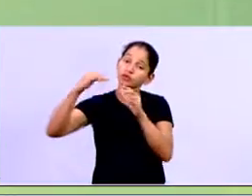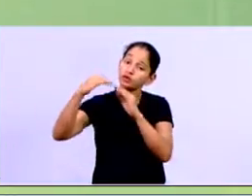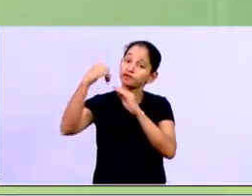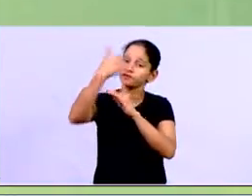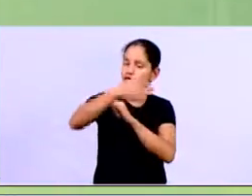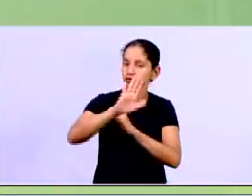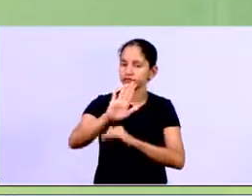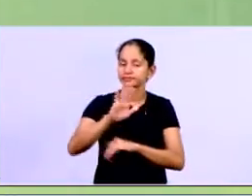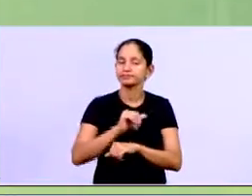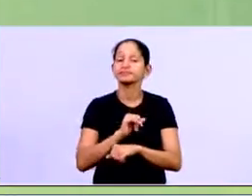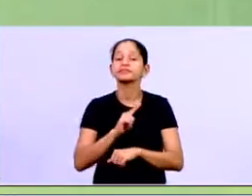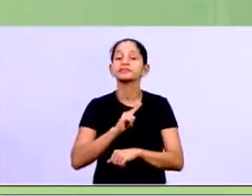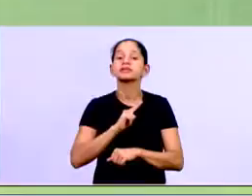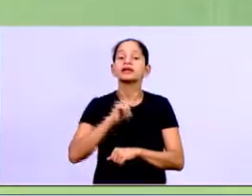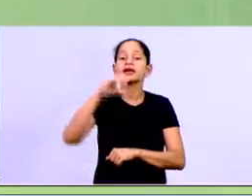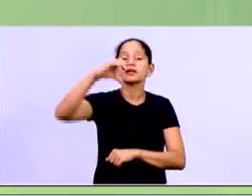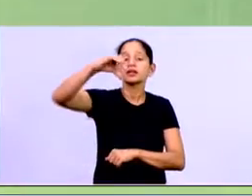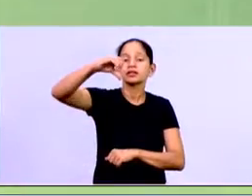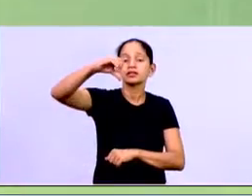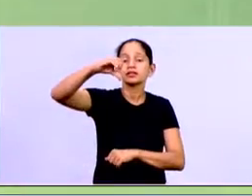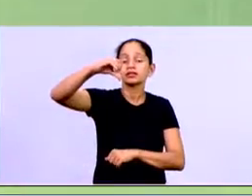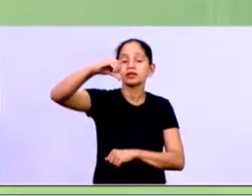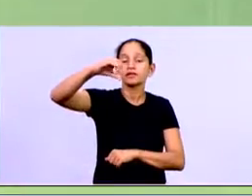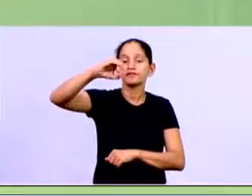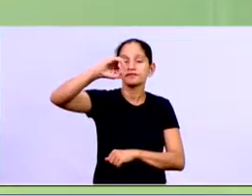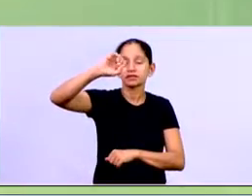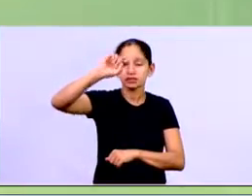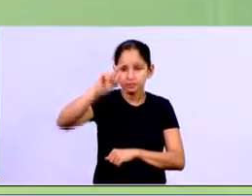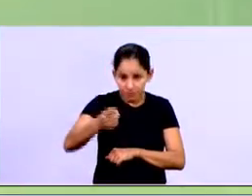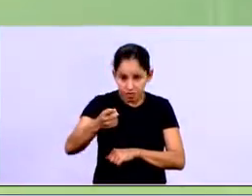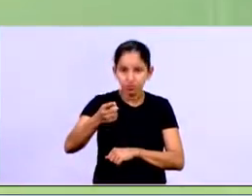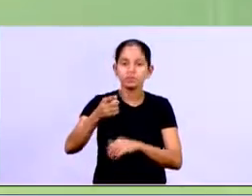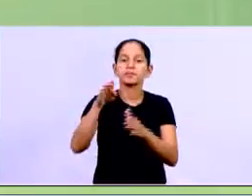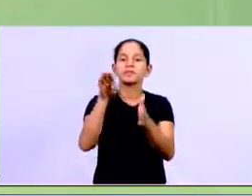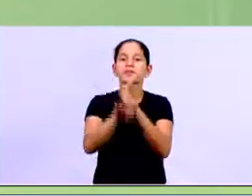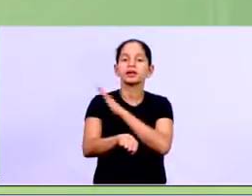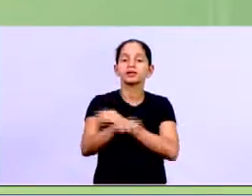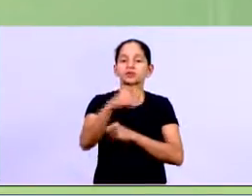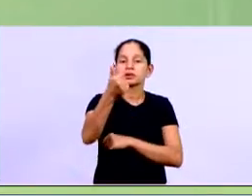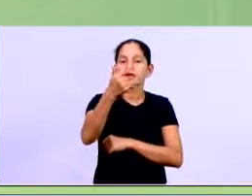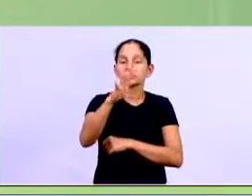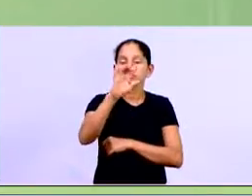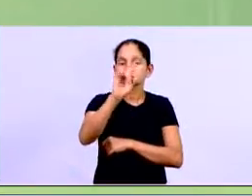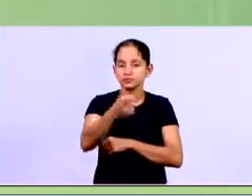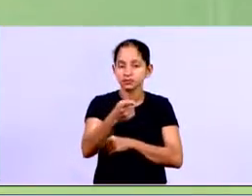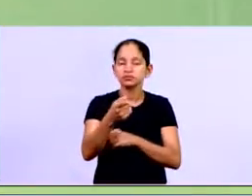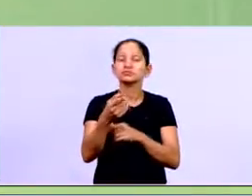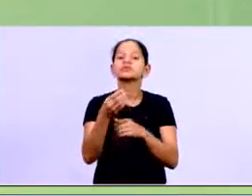resolver. Quanto que dá 90 mil menos 14.250? Vai dar quanto?